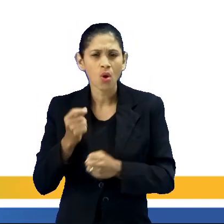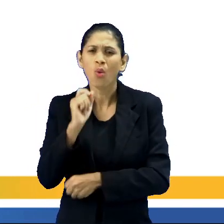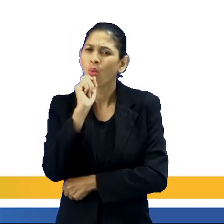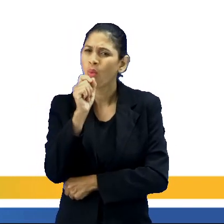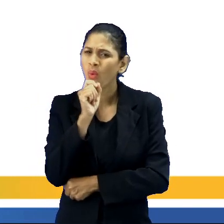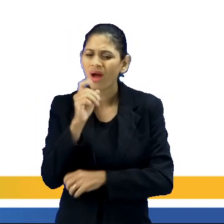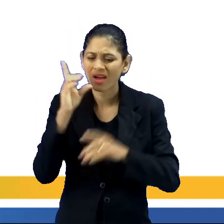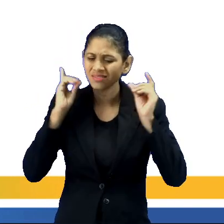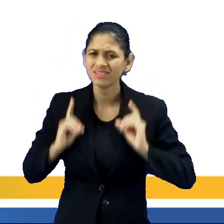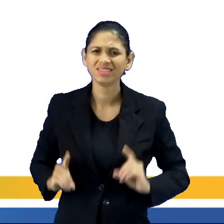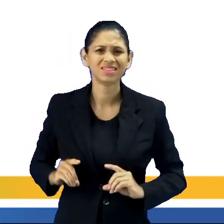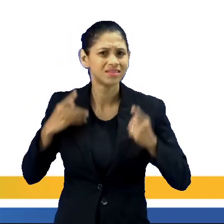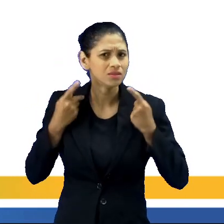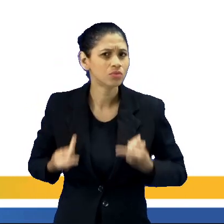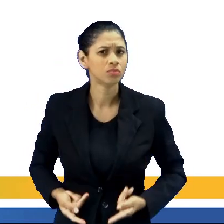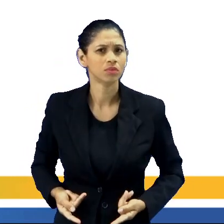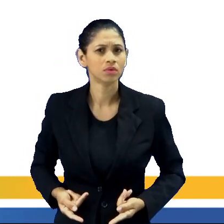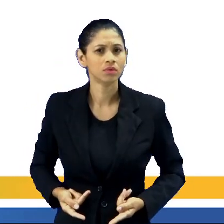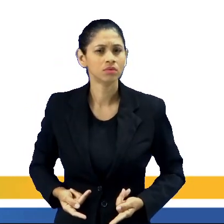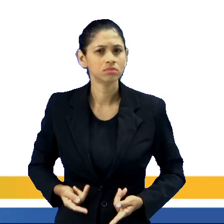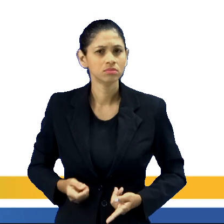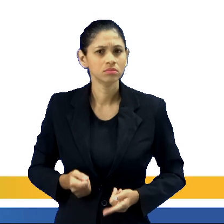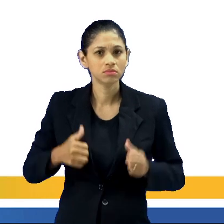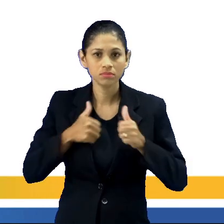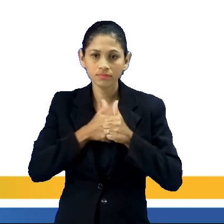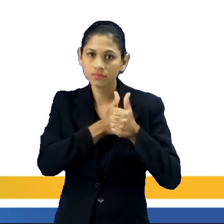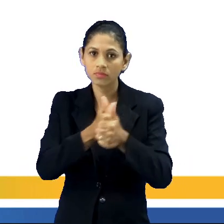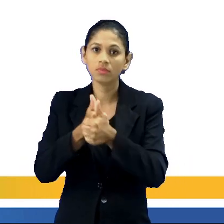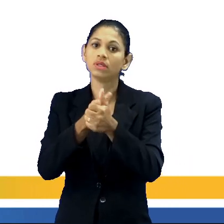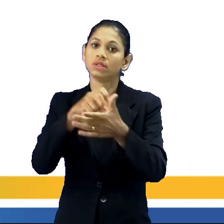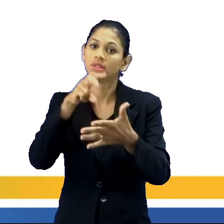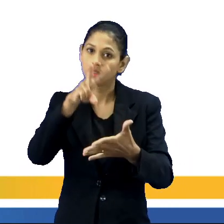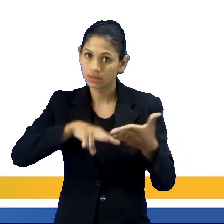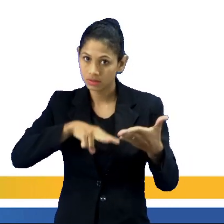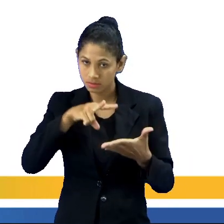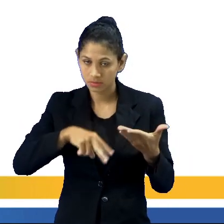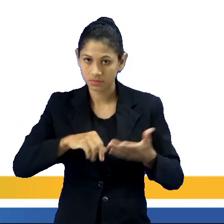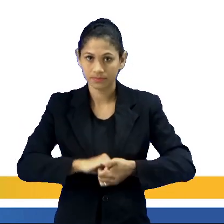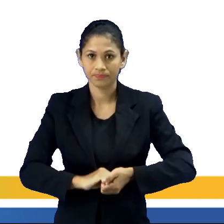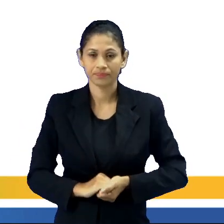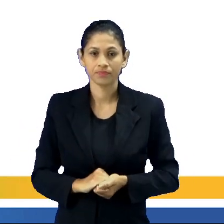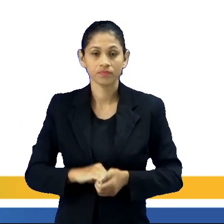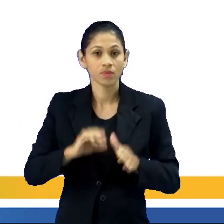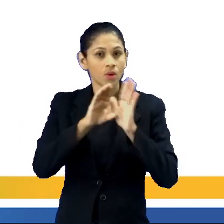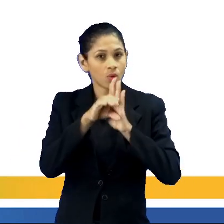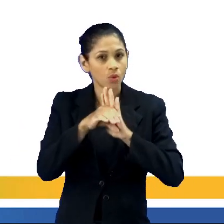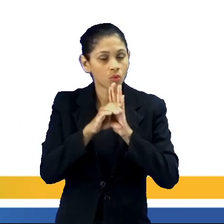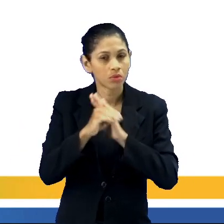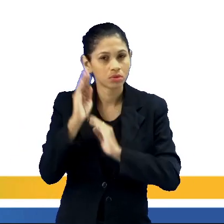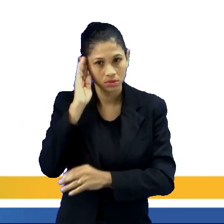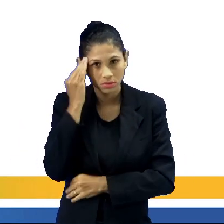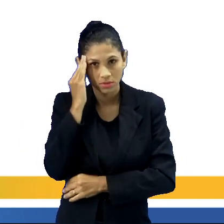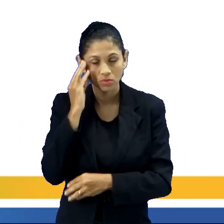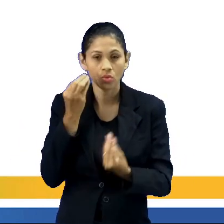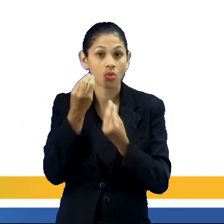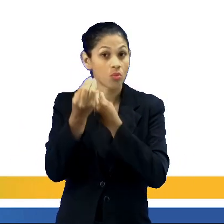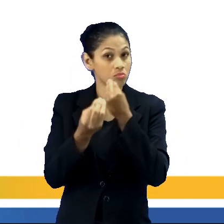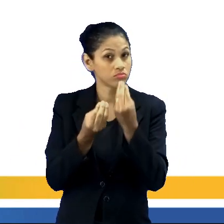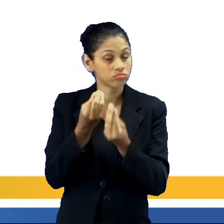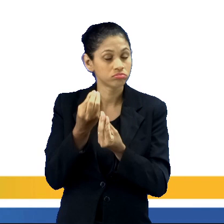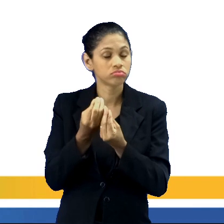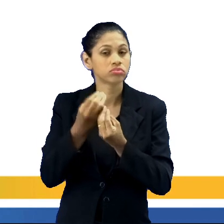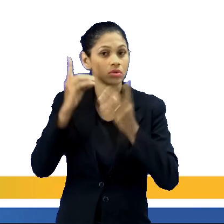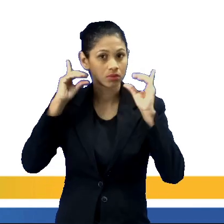direitos humanos? E agora acompanhem com bastante atenção a leitura. O conceito é entendido como